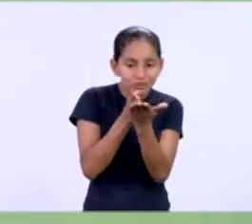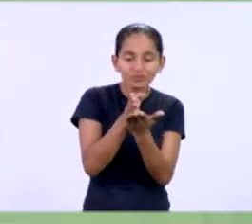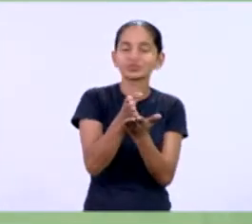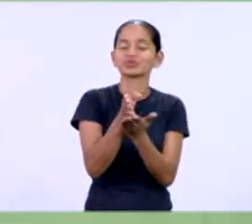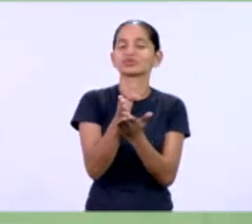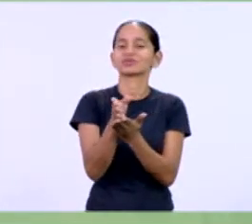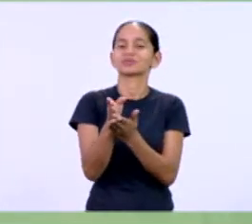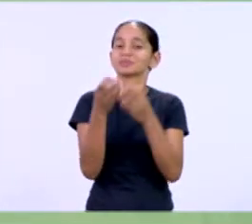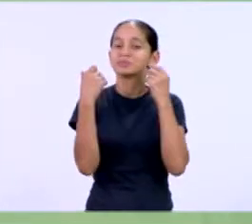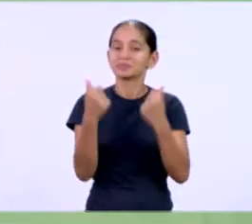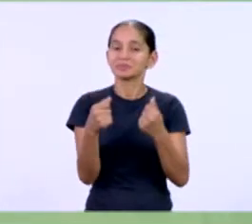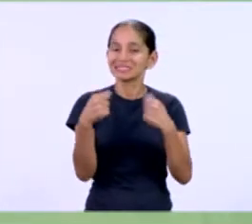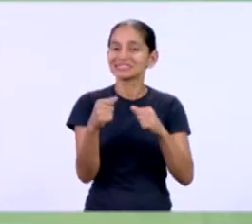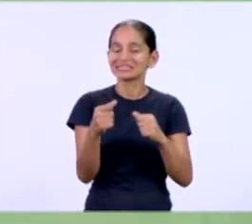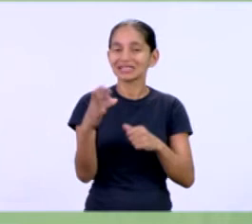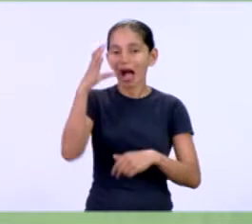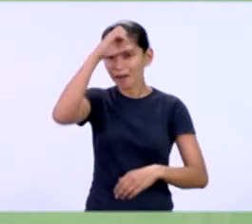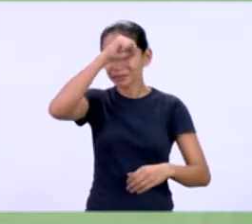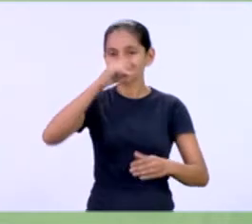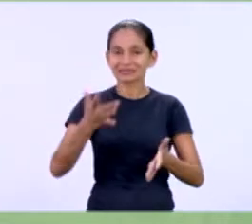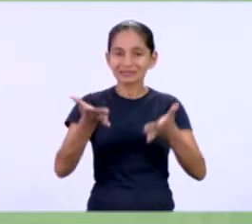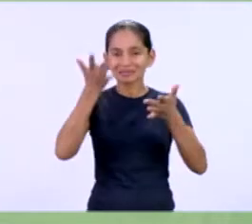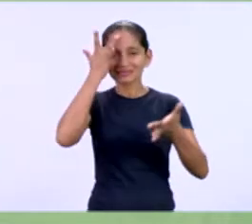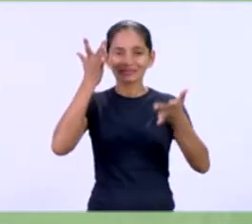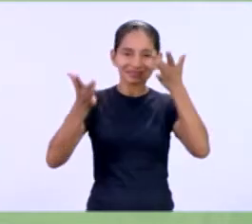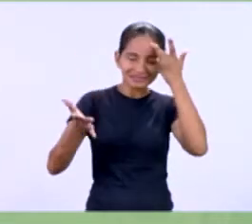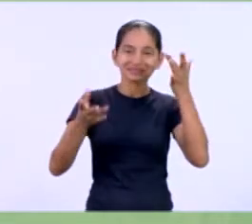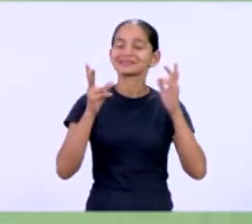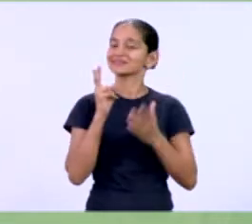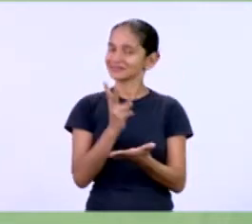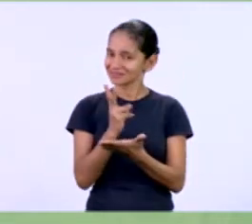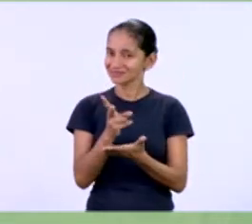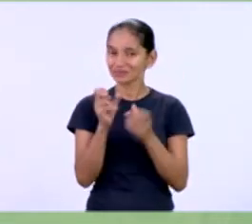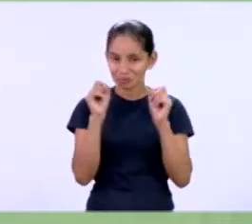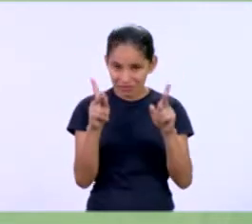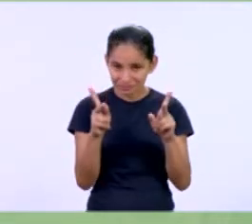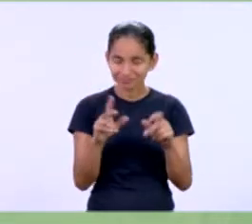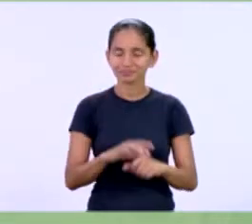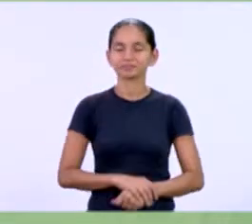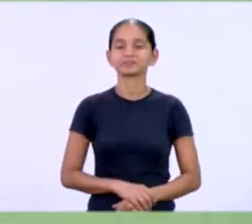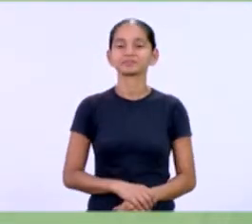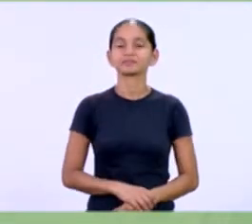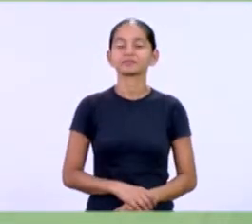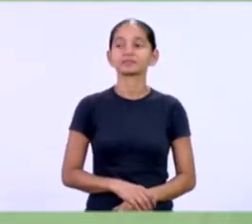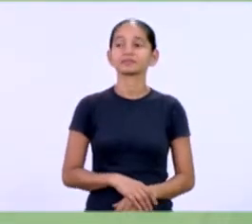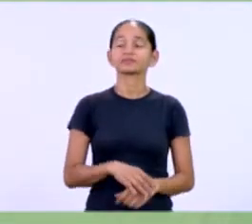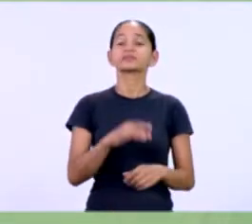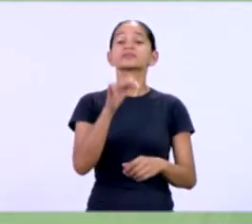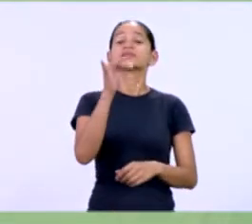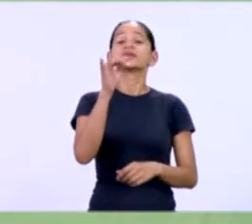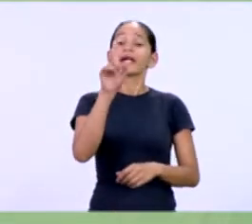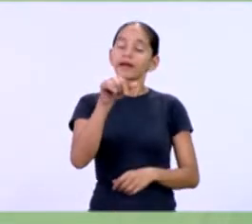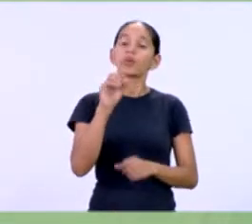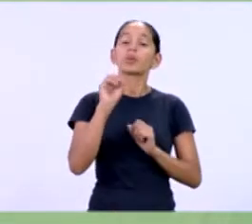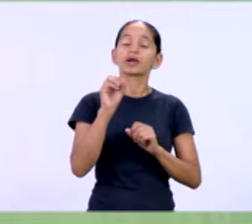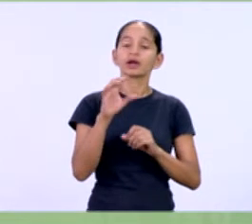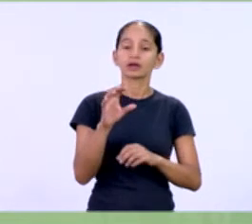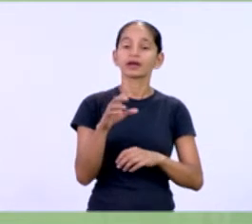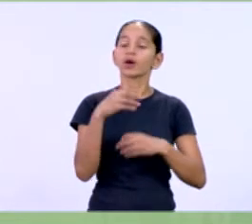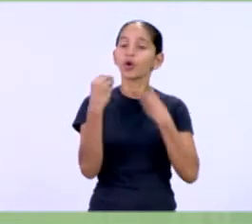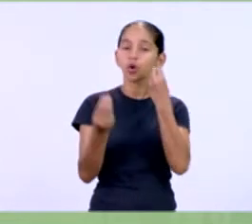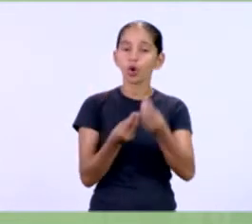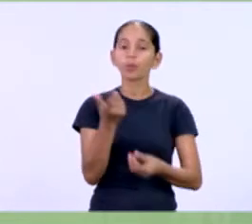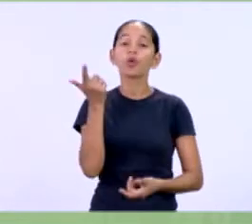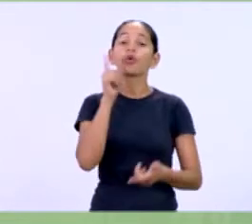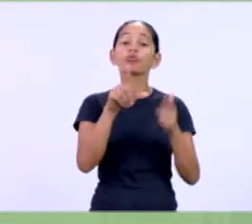durante todo o nosso curso, e nós vamos revisar aqui um pouquinho agora o conceito. Vamos lá? É o método pelo